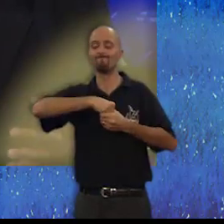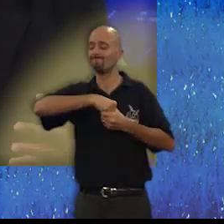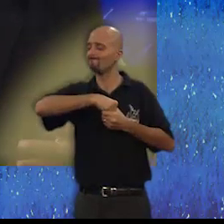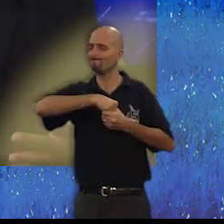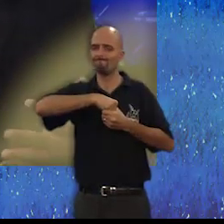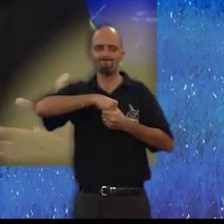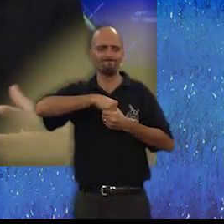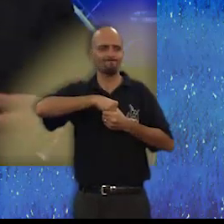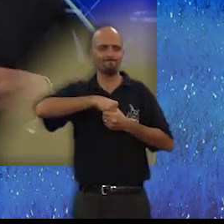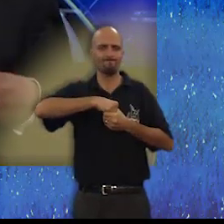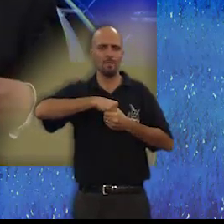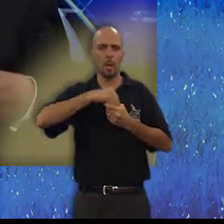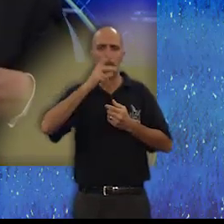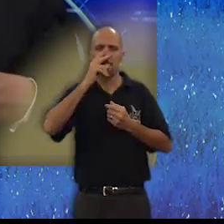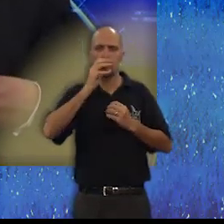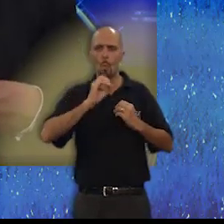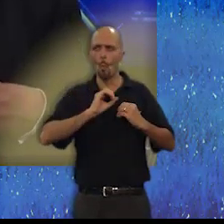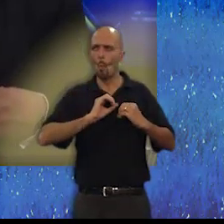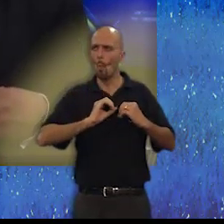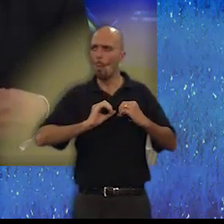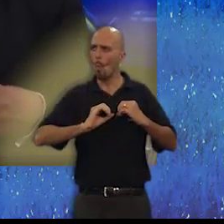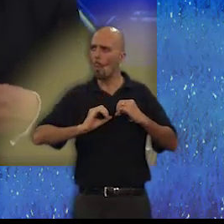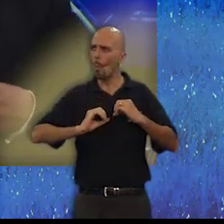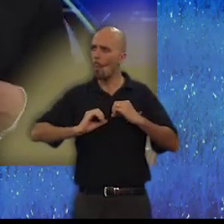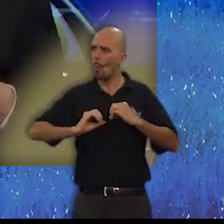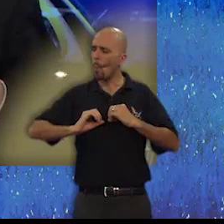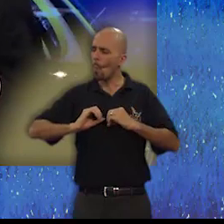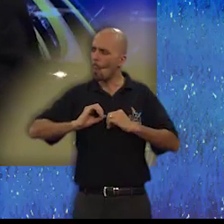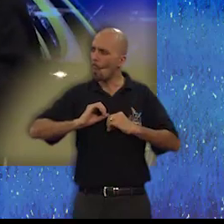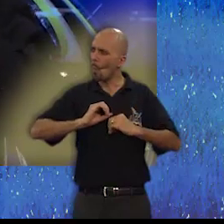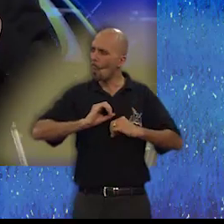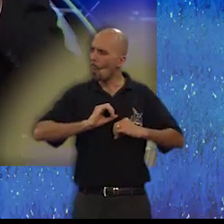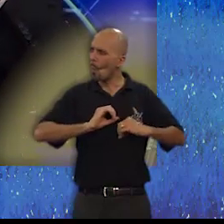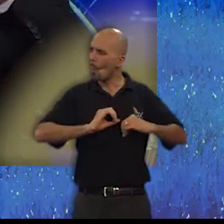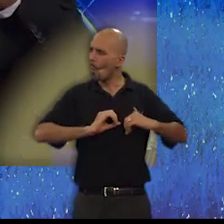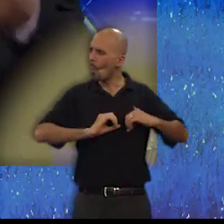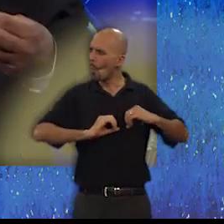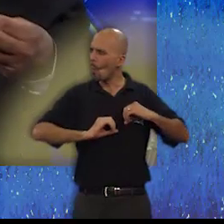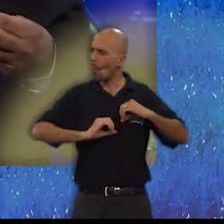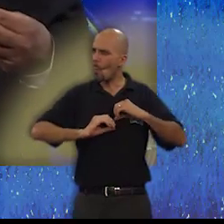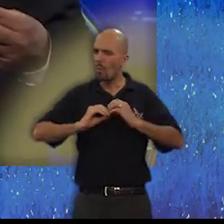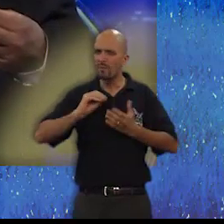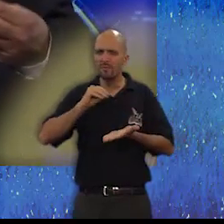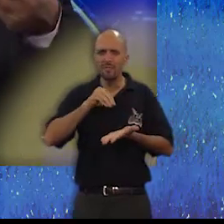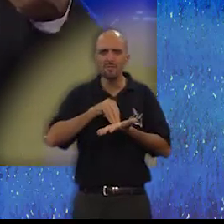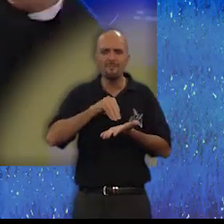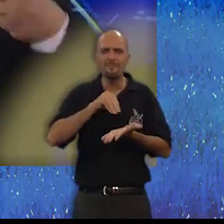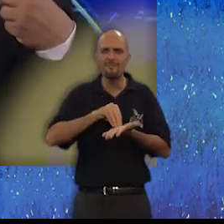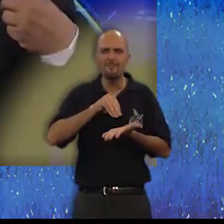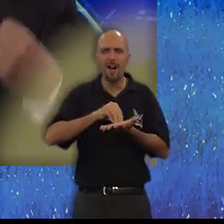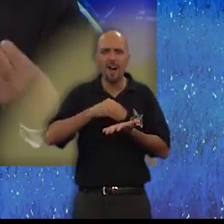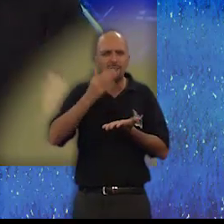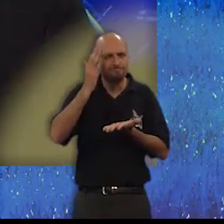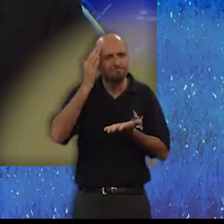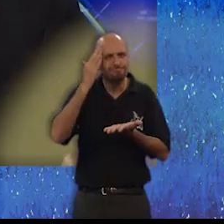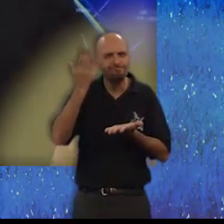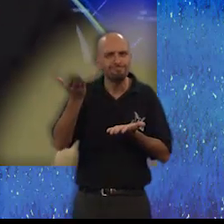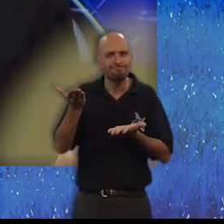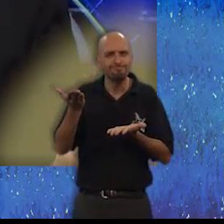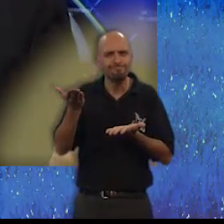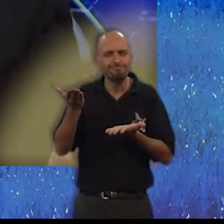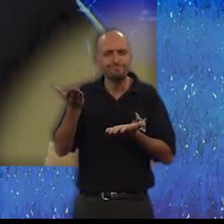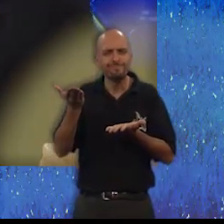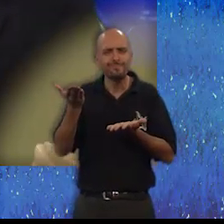pode ser, inclusive, que haja um vazio tão grande no coração que leve pessoas assim a duvidar da sua própria